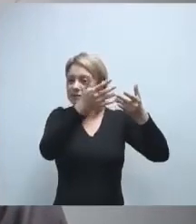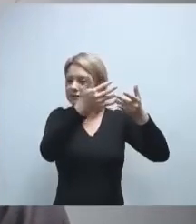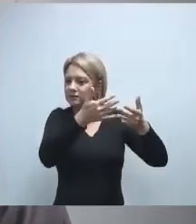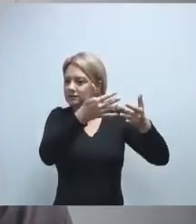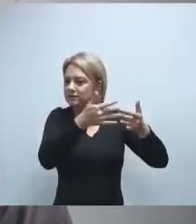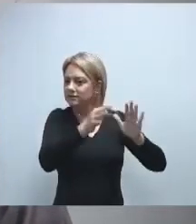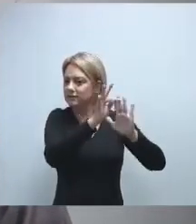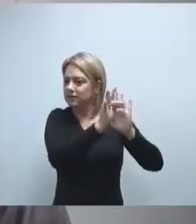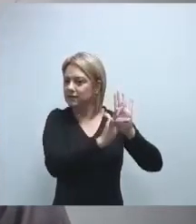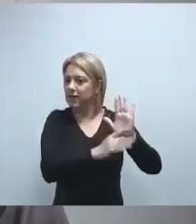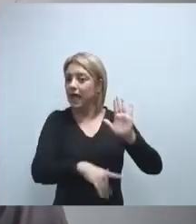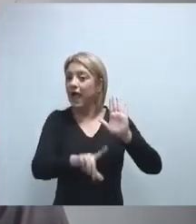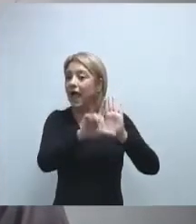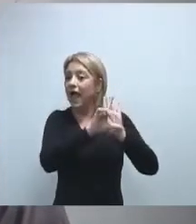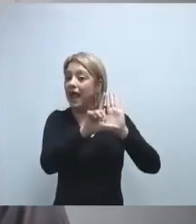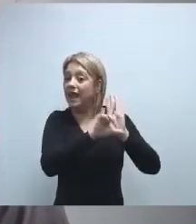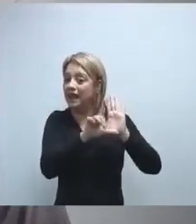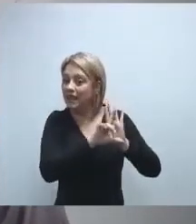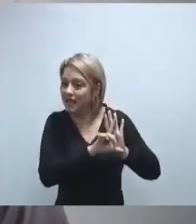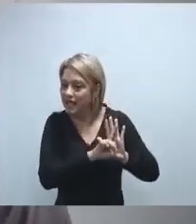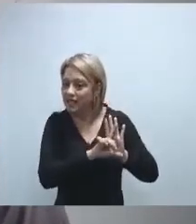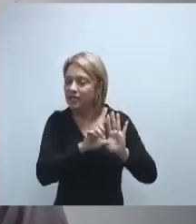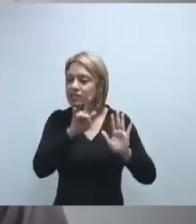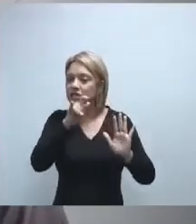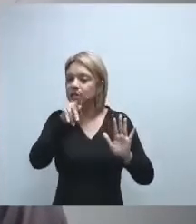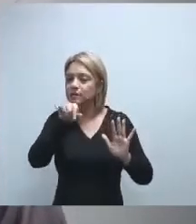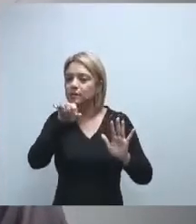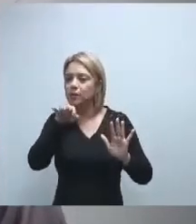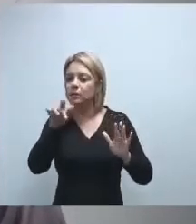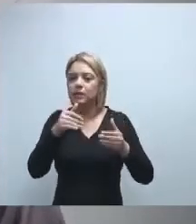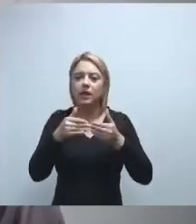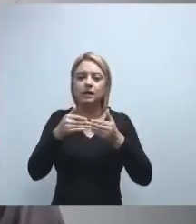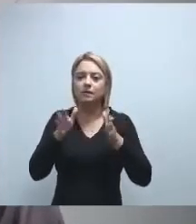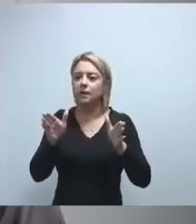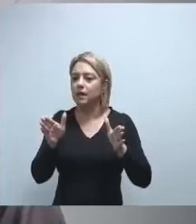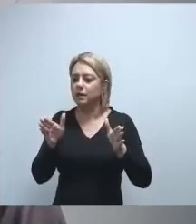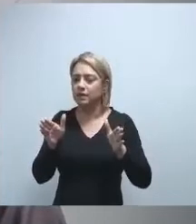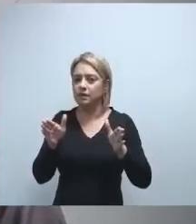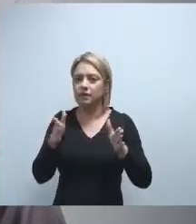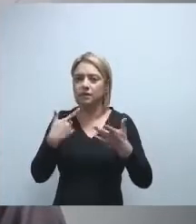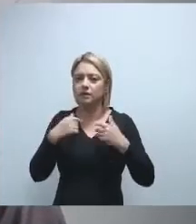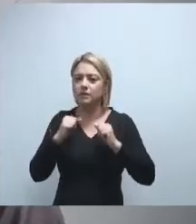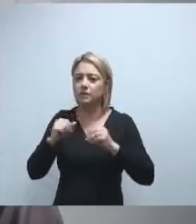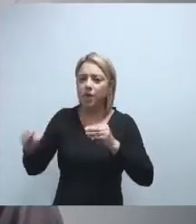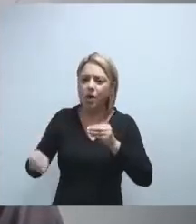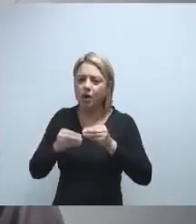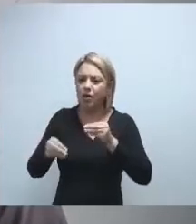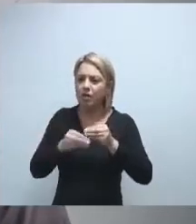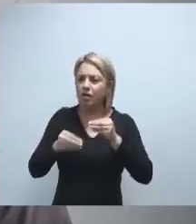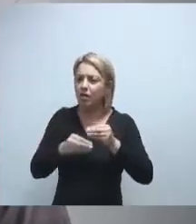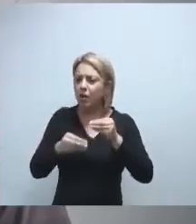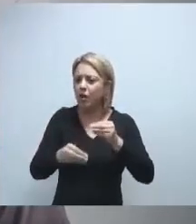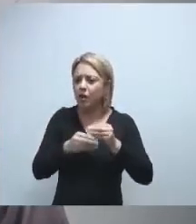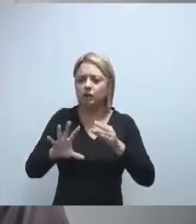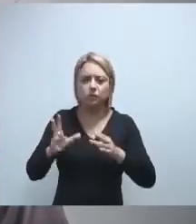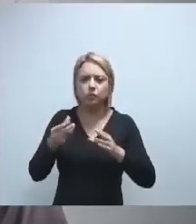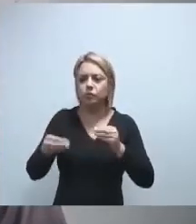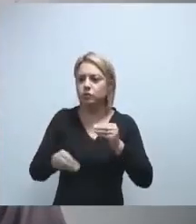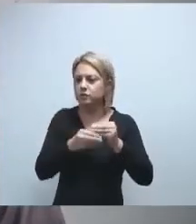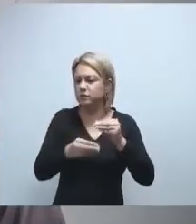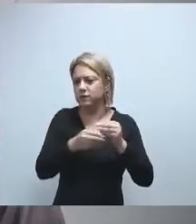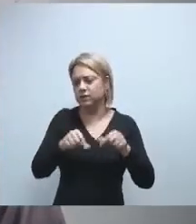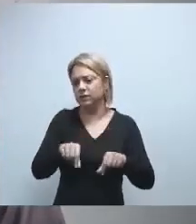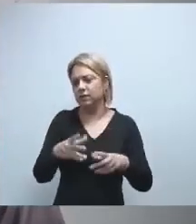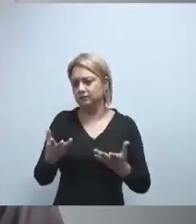poder.o a lei de improbidade é uma lei de tipo aberto não dá para se enquadrar tudo o que se quiser lá